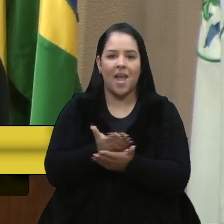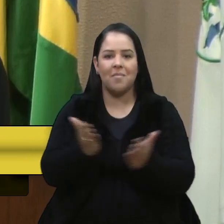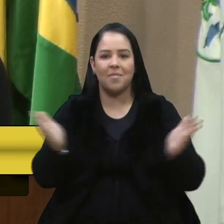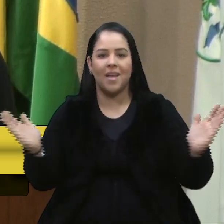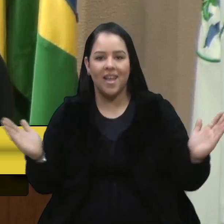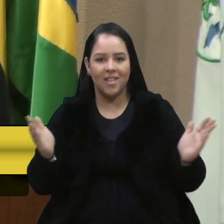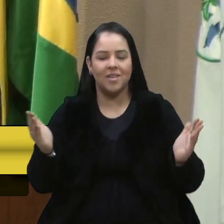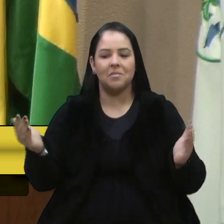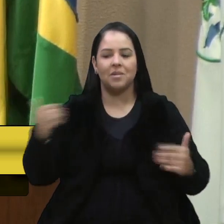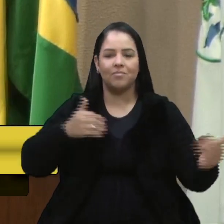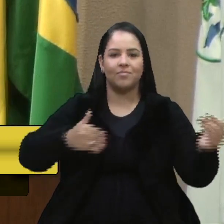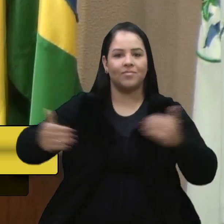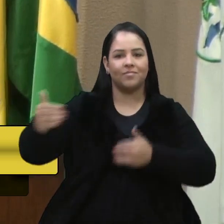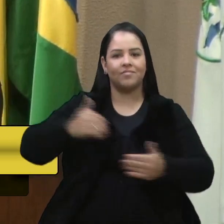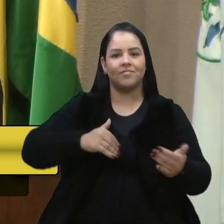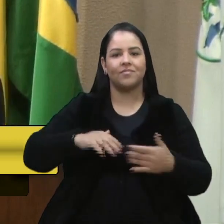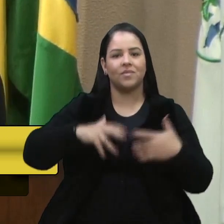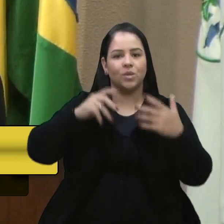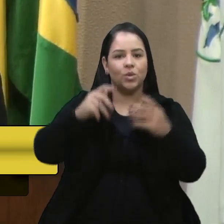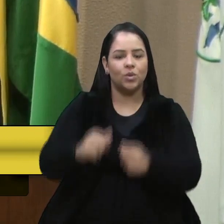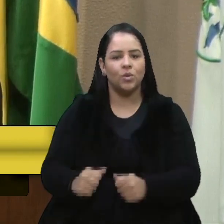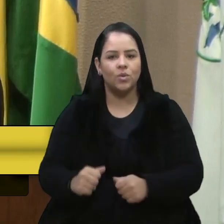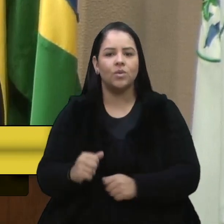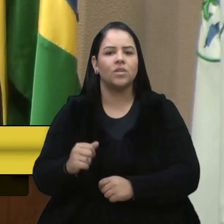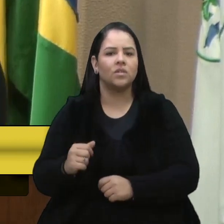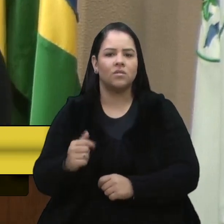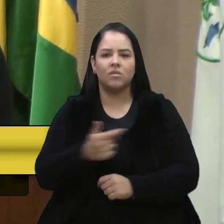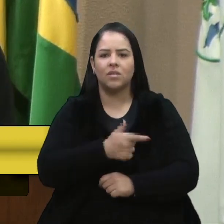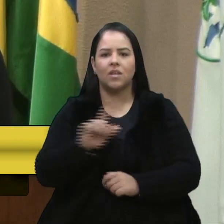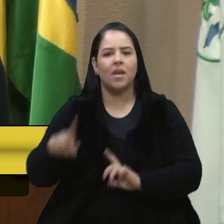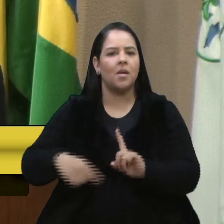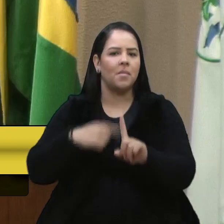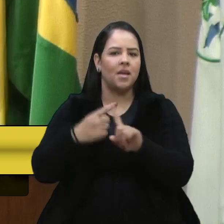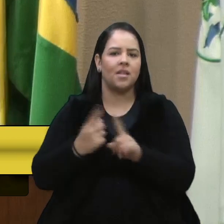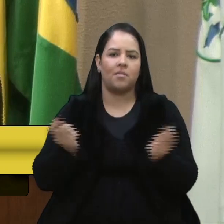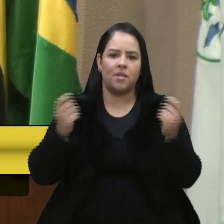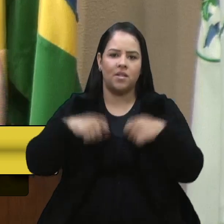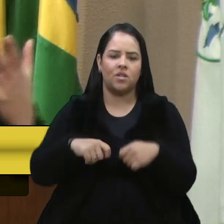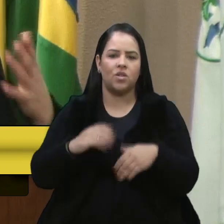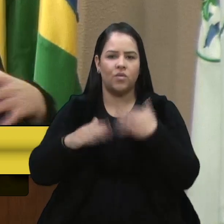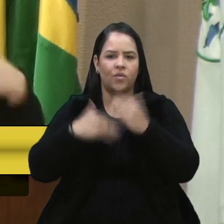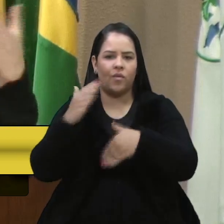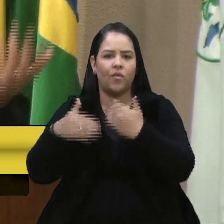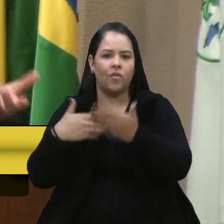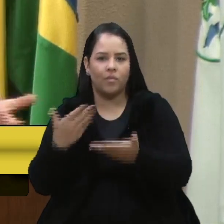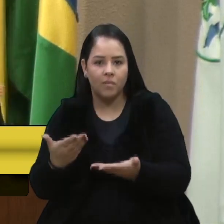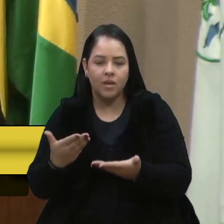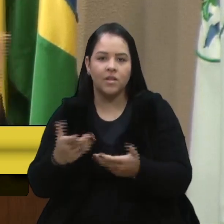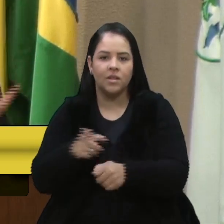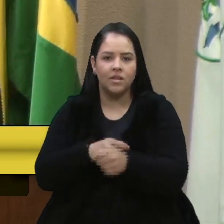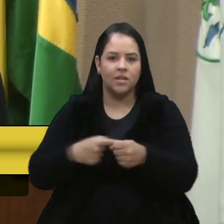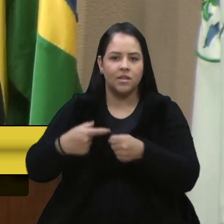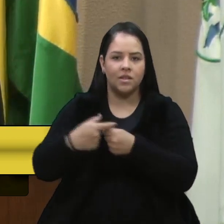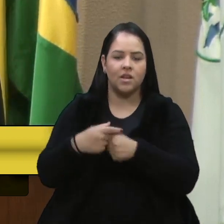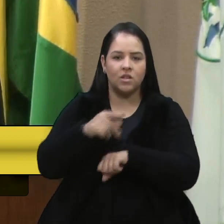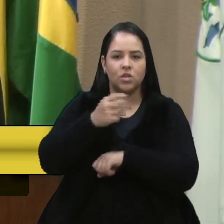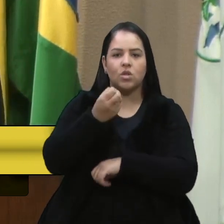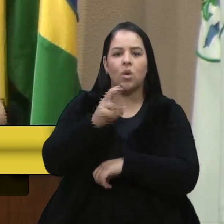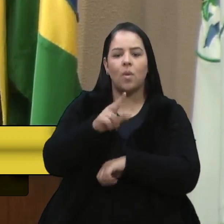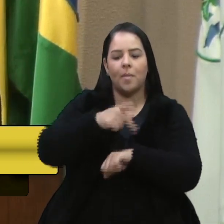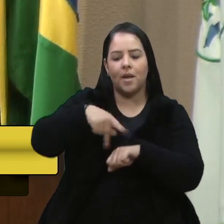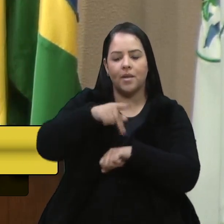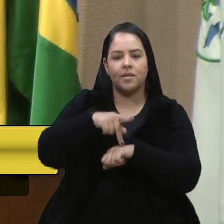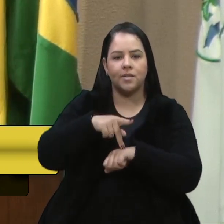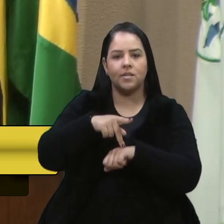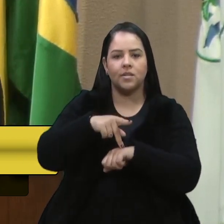para receber aqueles e aquelas que não têm mais possibilidades de desenvolvimento nas suas cidades ou países de origem